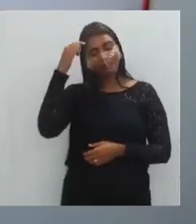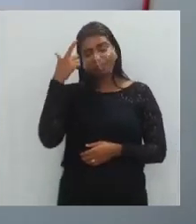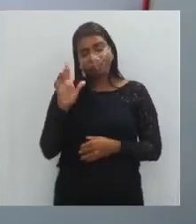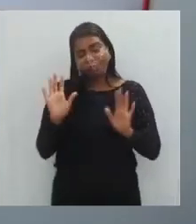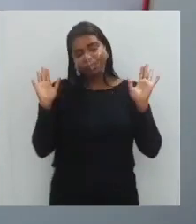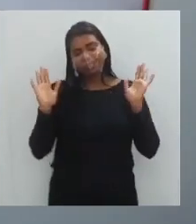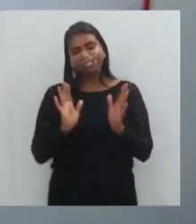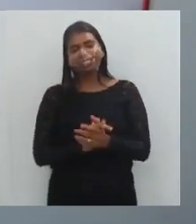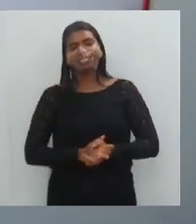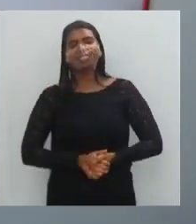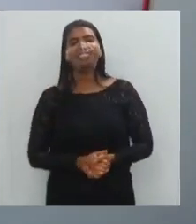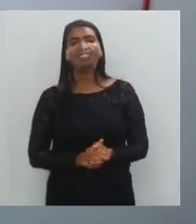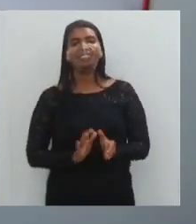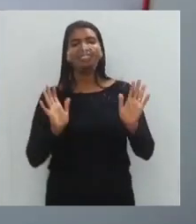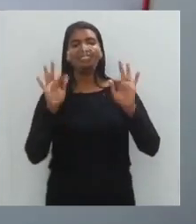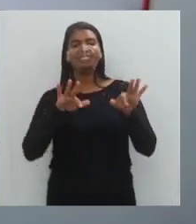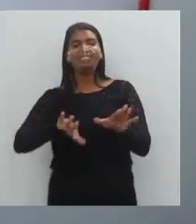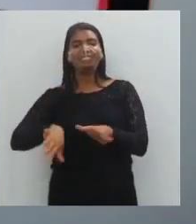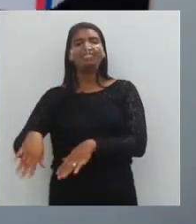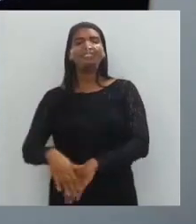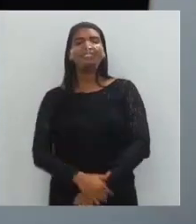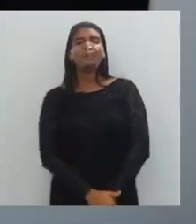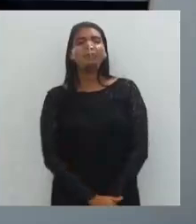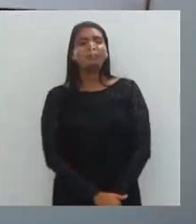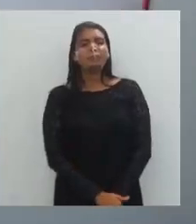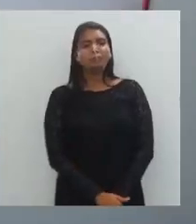tanto. Enfim, vamos lá.